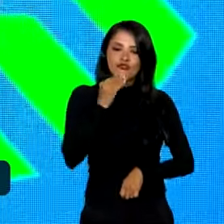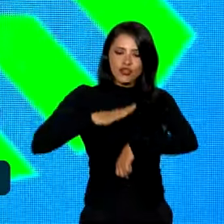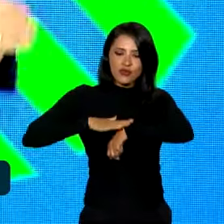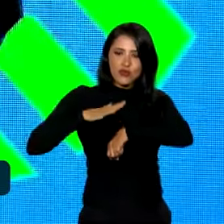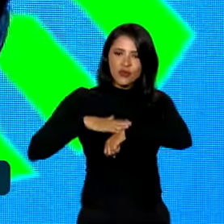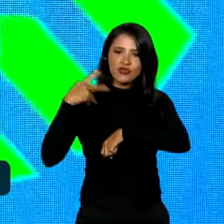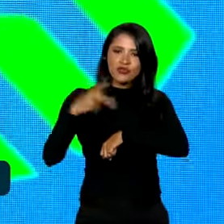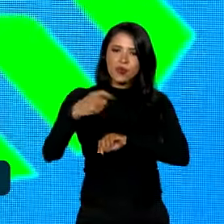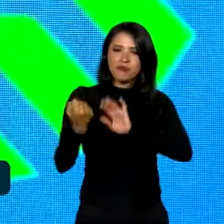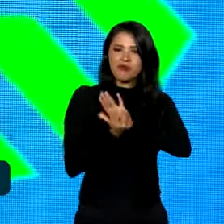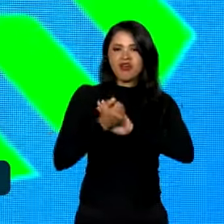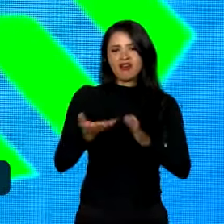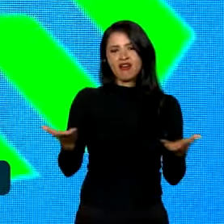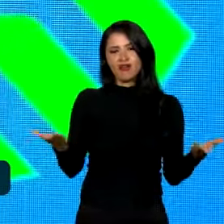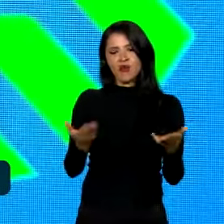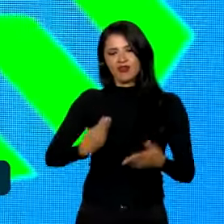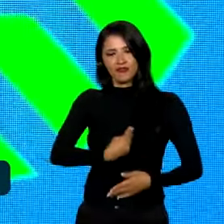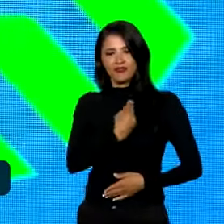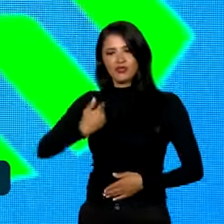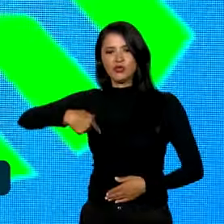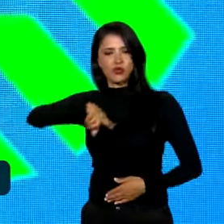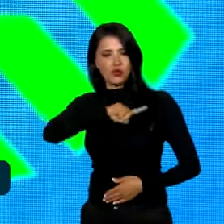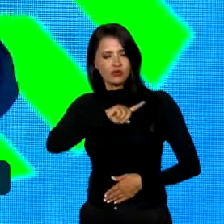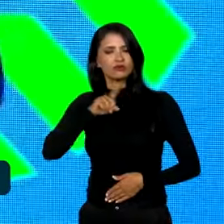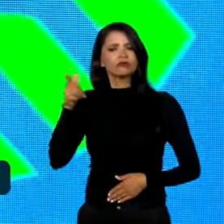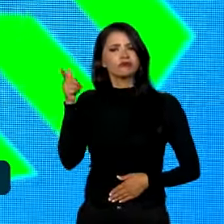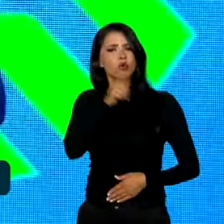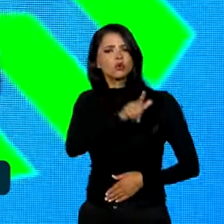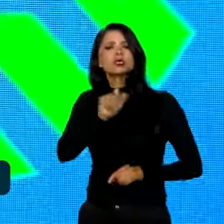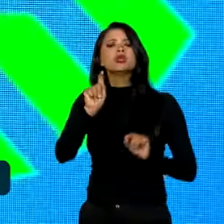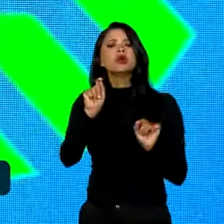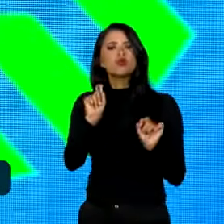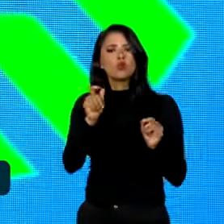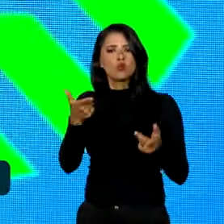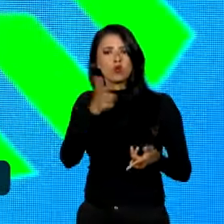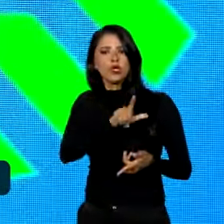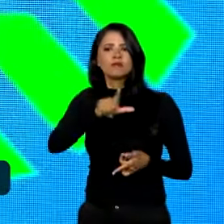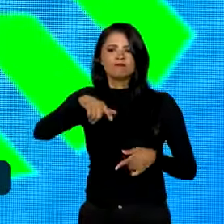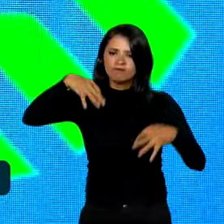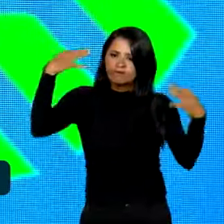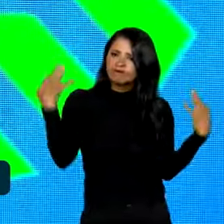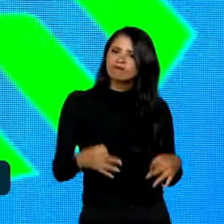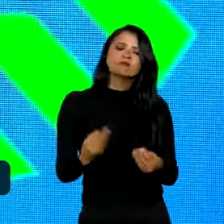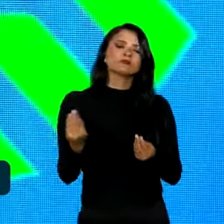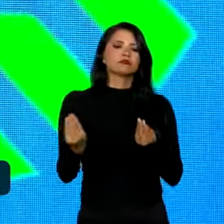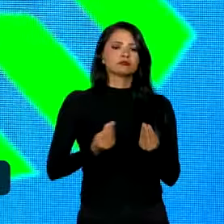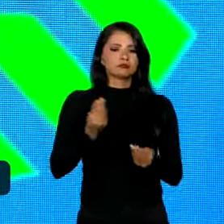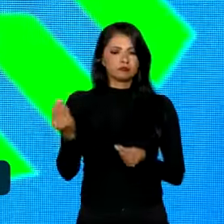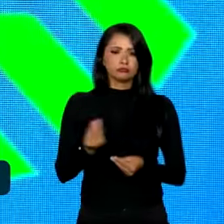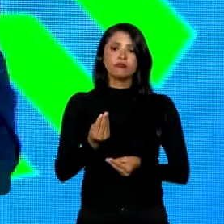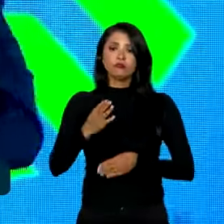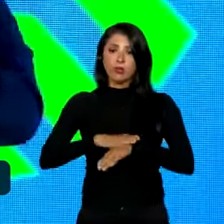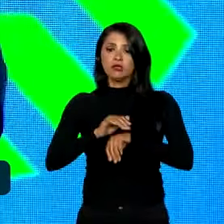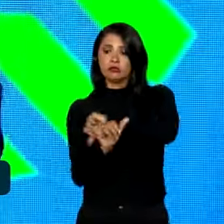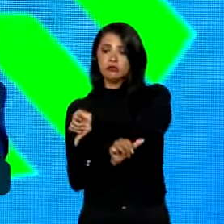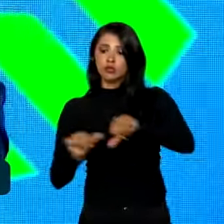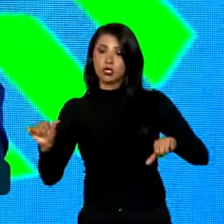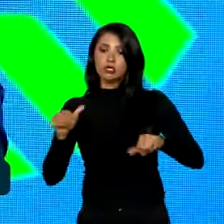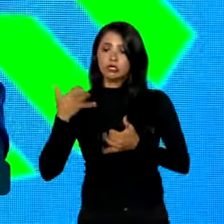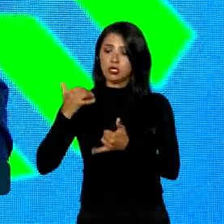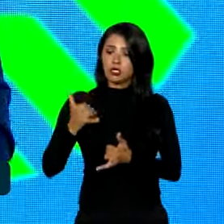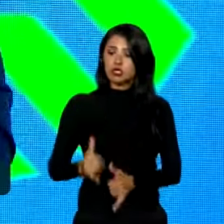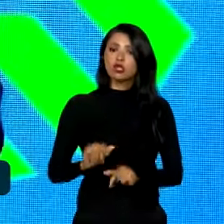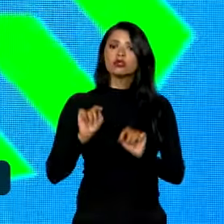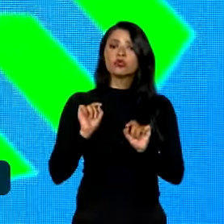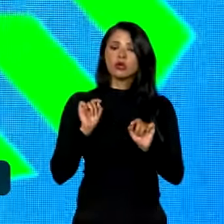momento histórico que estamos vivendo, para que a gente possa definitivamente, nessa transição